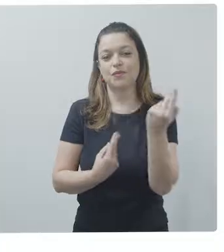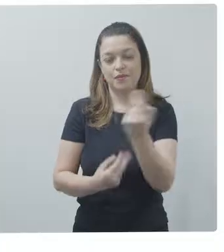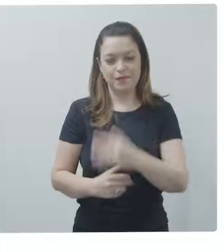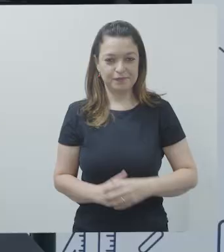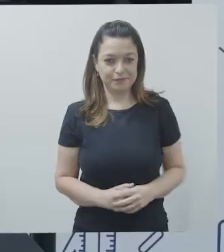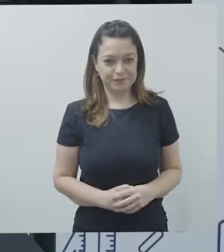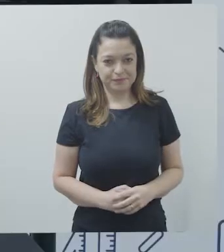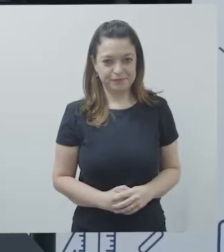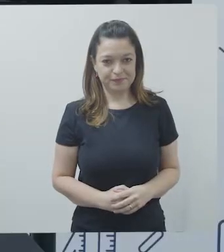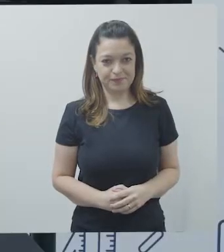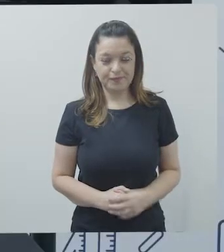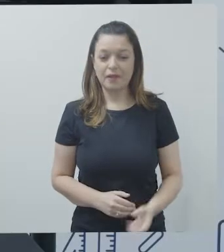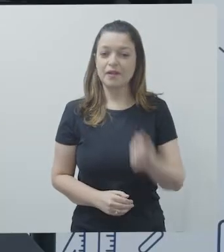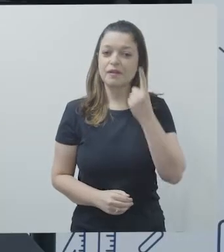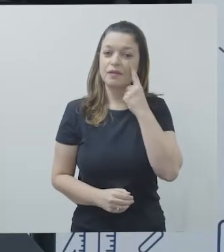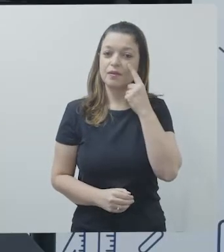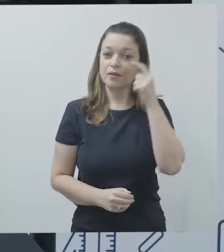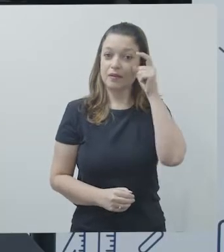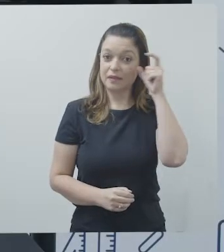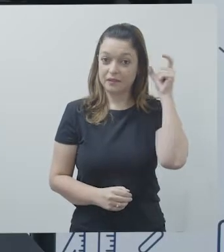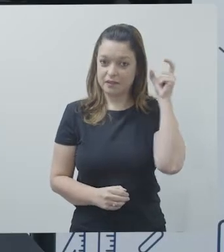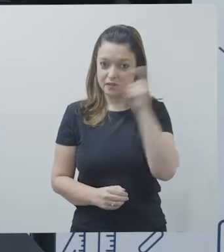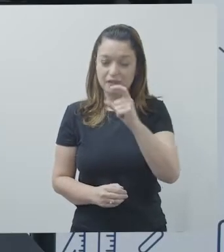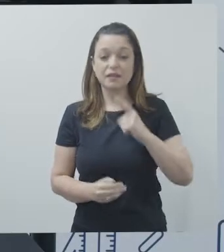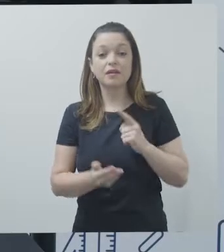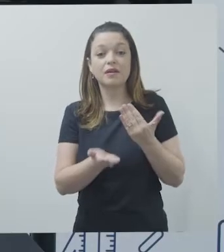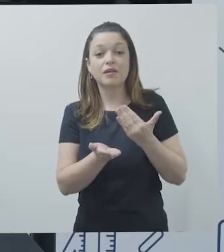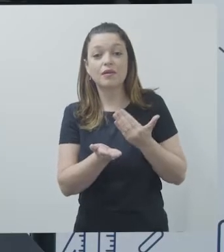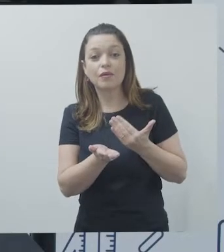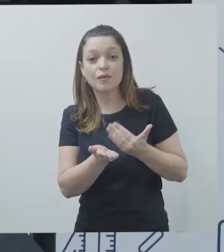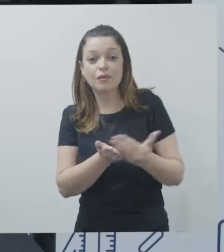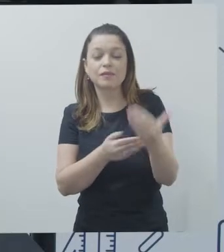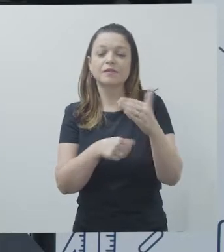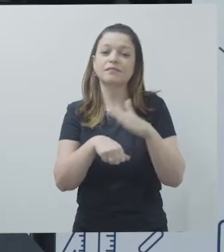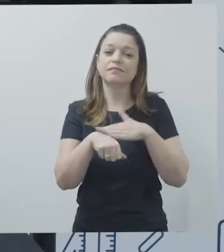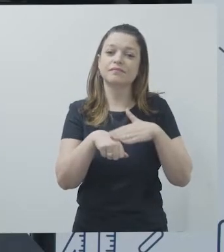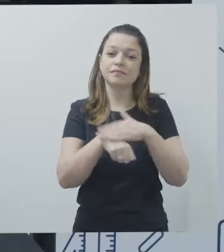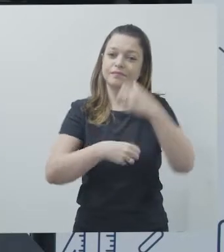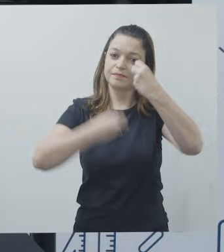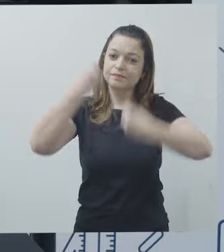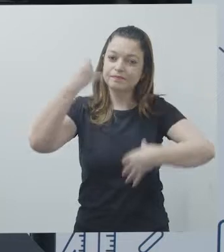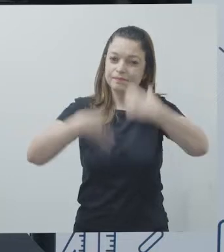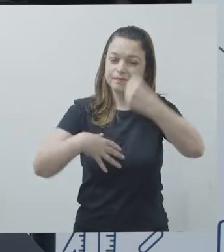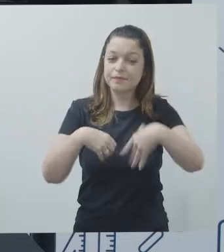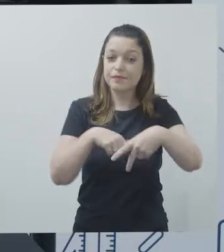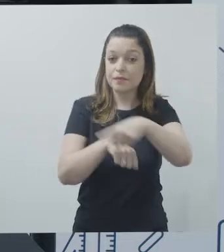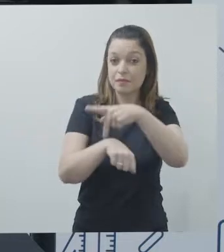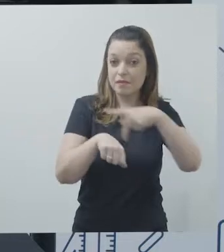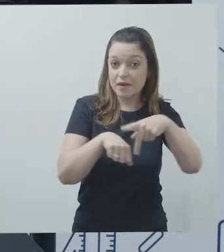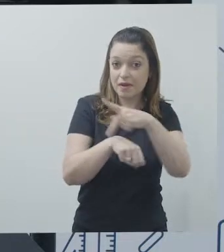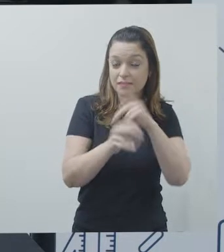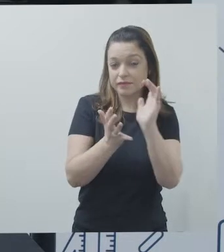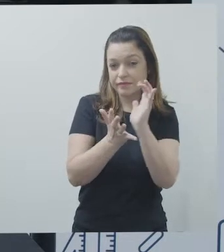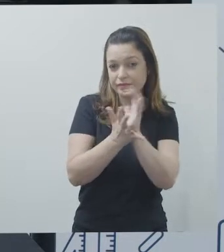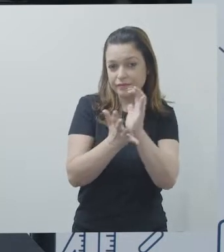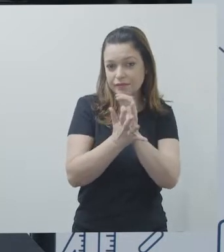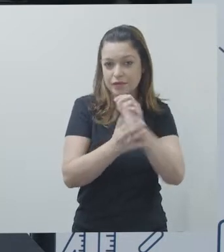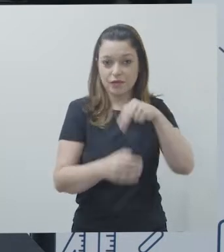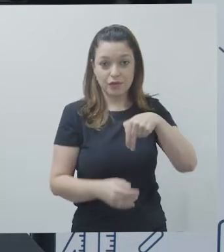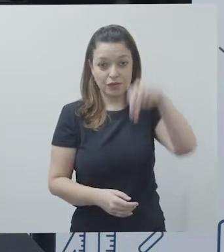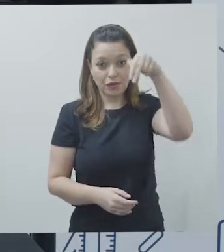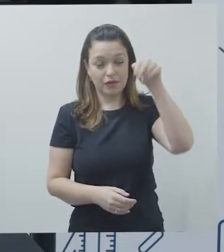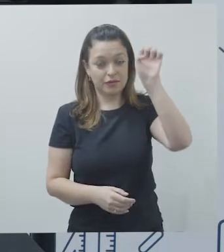Então, olha só que interessante. Então, a gente vai começar aí a falar desses países nórdicos. Possivelmente, você